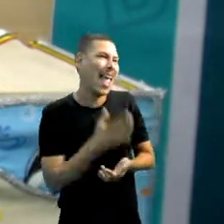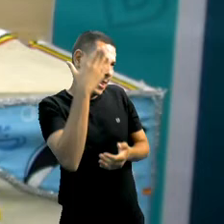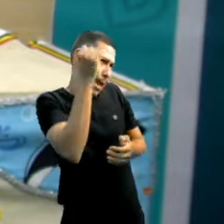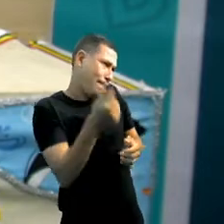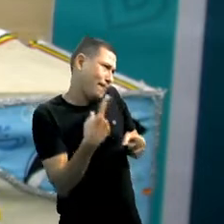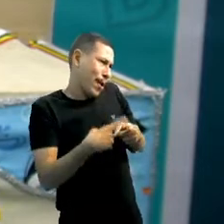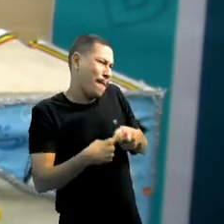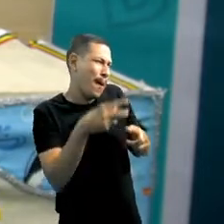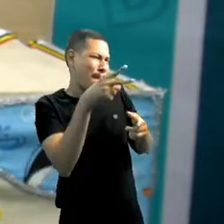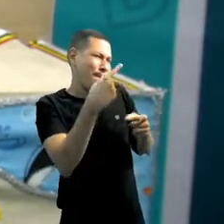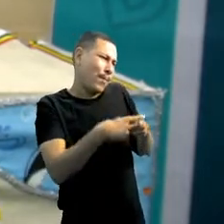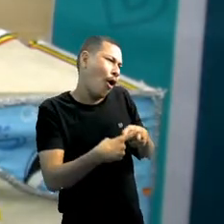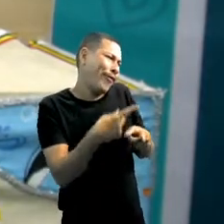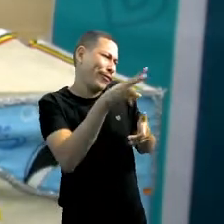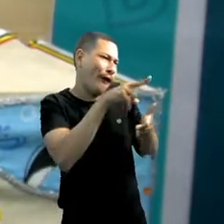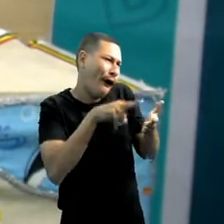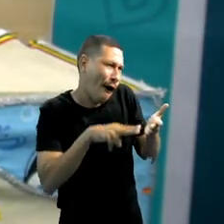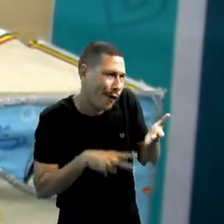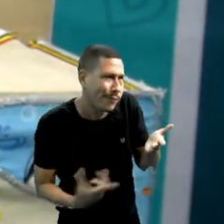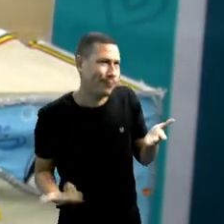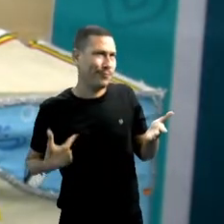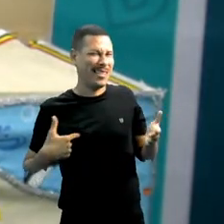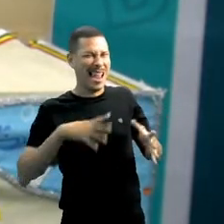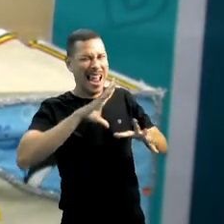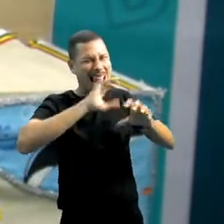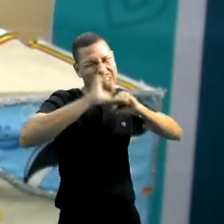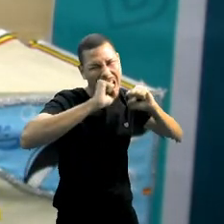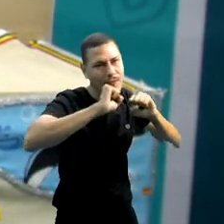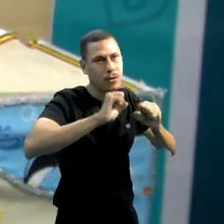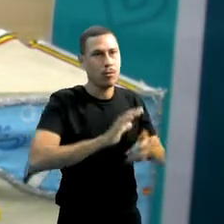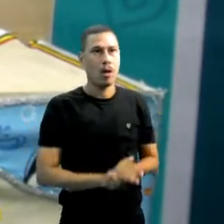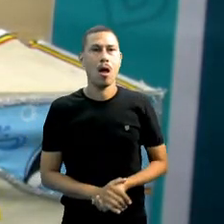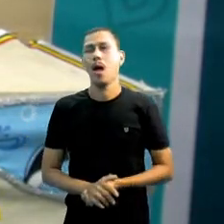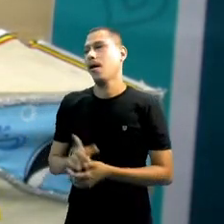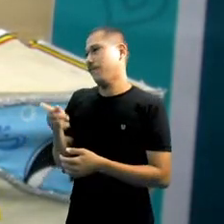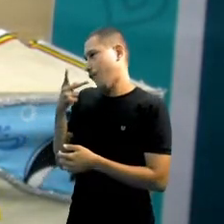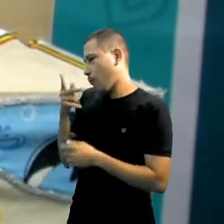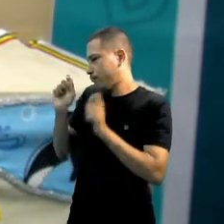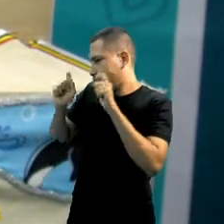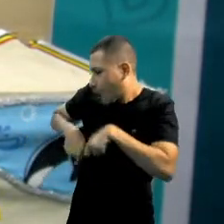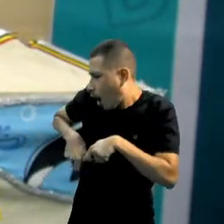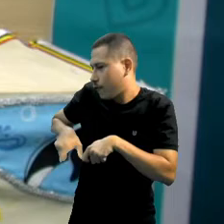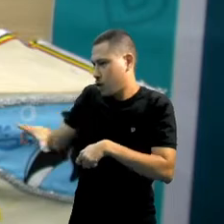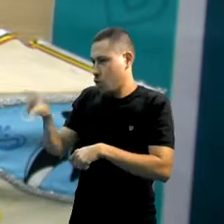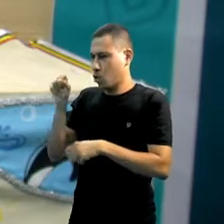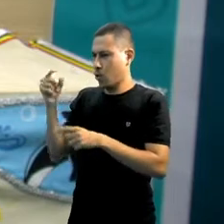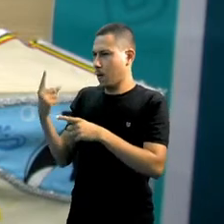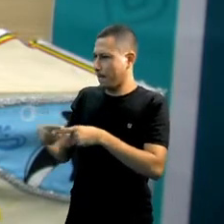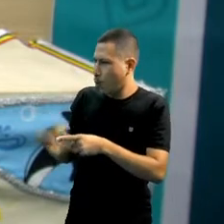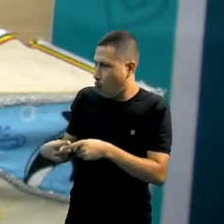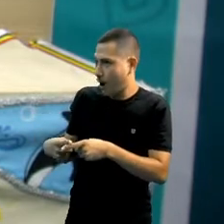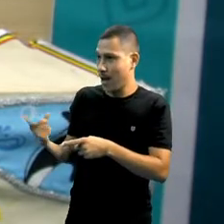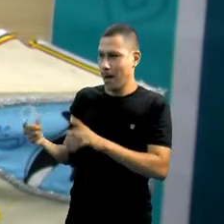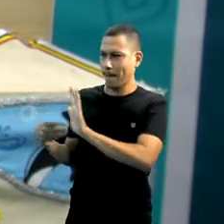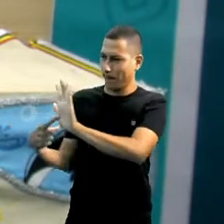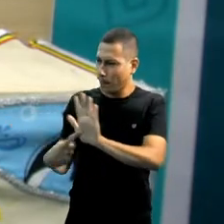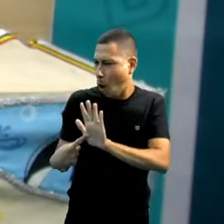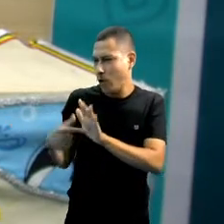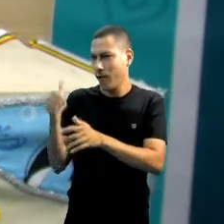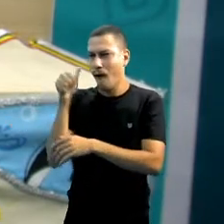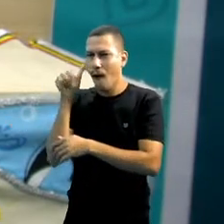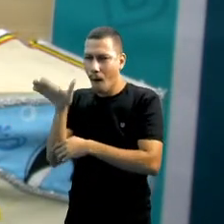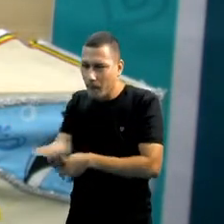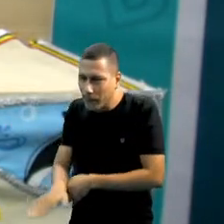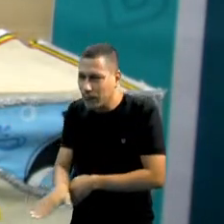sou cheio de aventura. Isso mesmo. Ele falou que ele teria que ser escolhido porque ele ia levar aquela menina